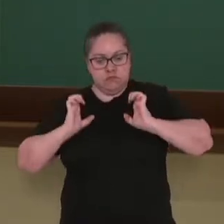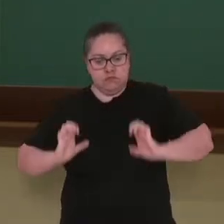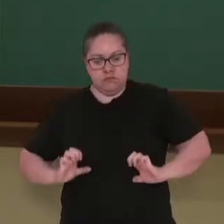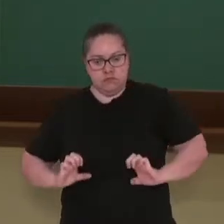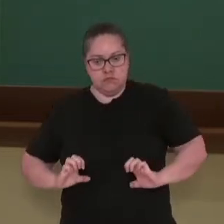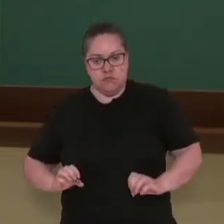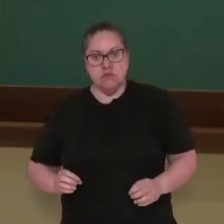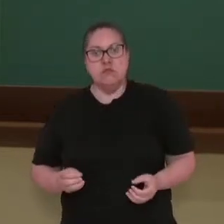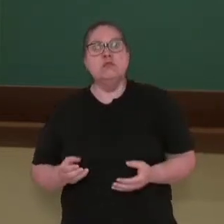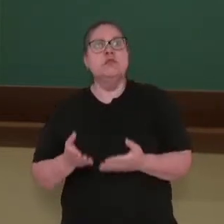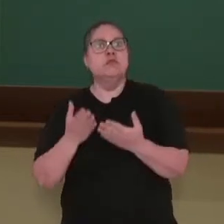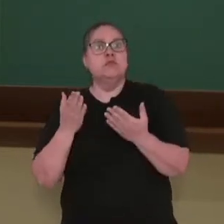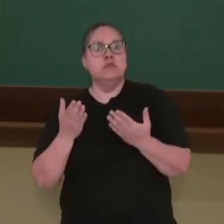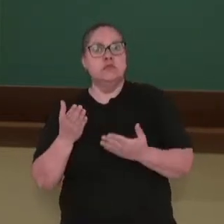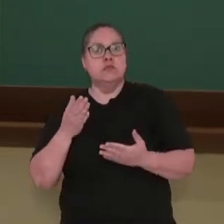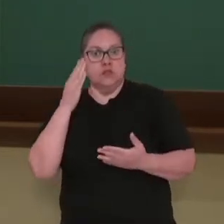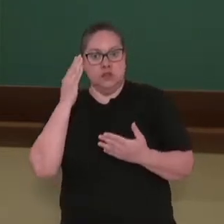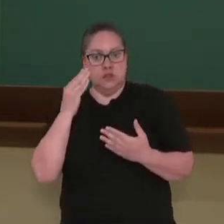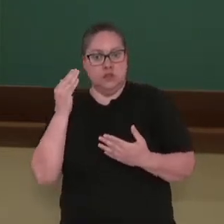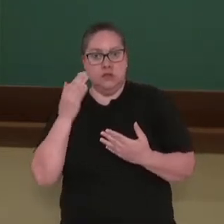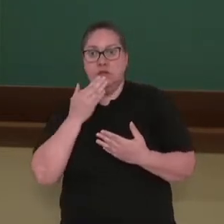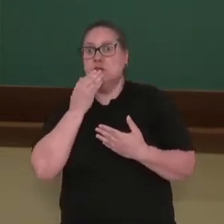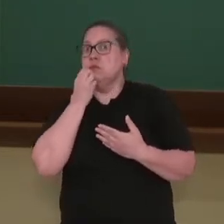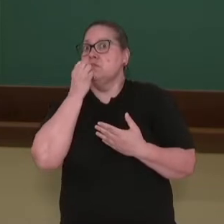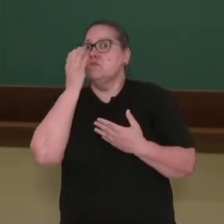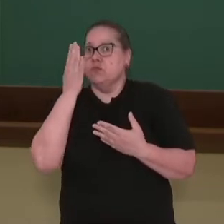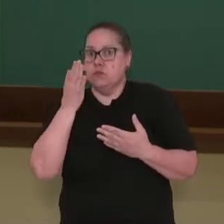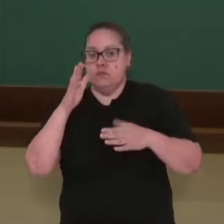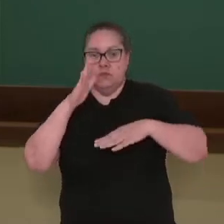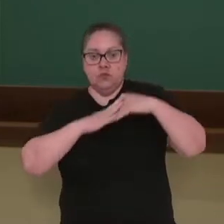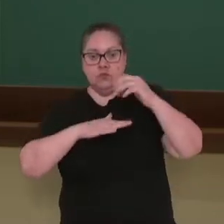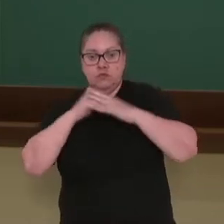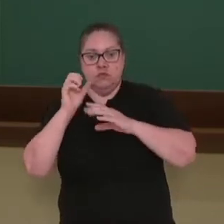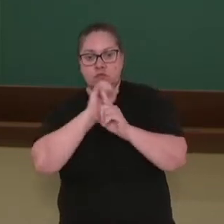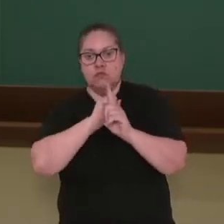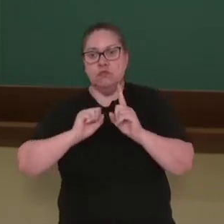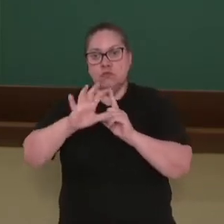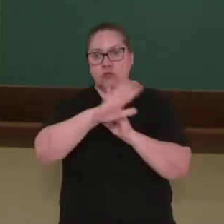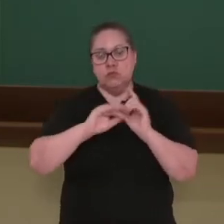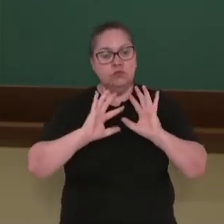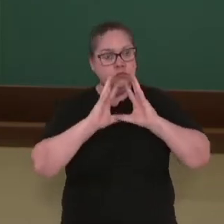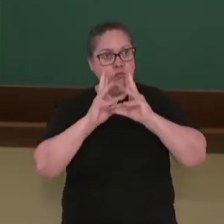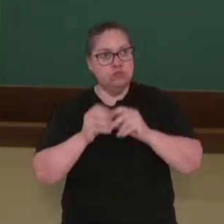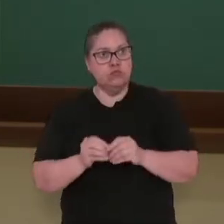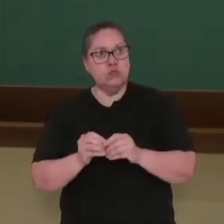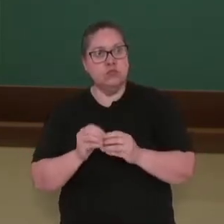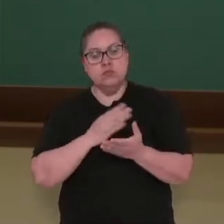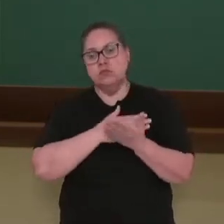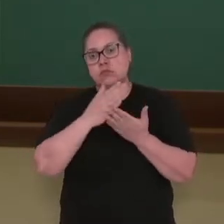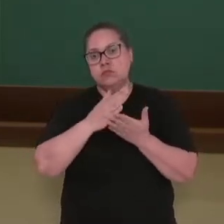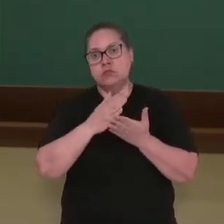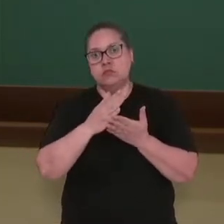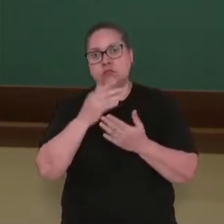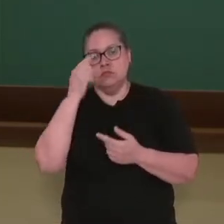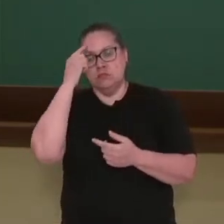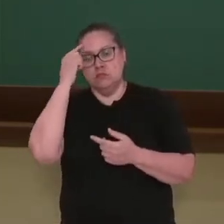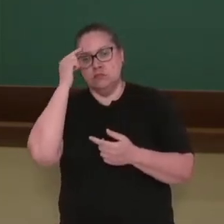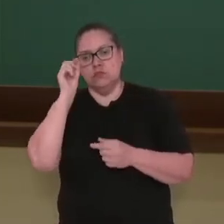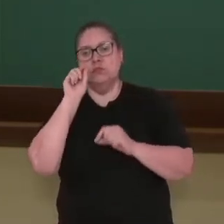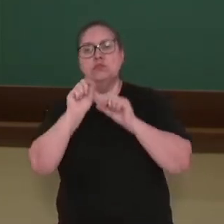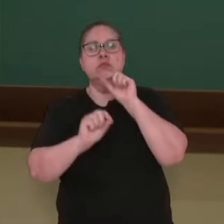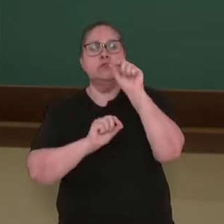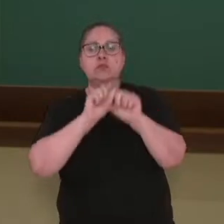para a gente ter sucesso profissional. E social, né? Tudo isso. Começando com a reflexão. O que